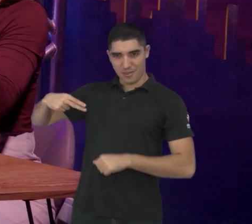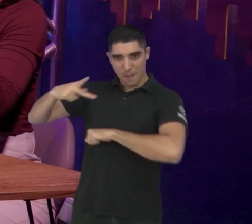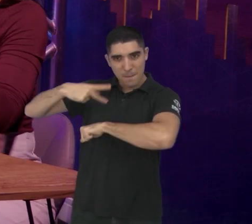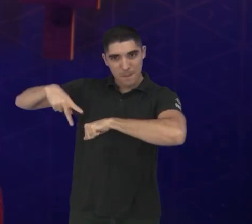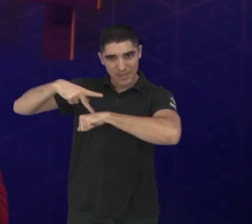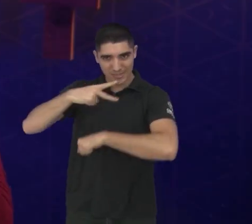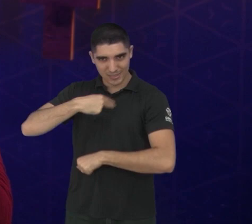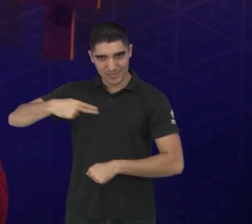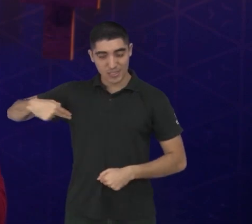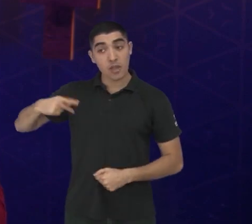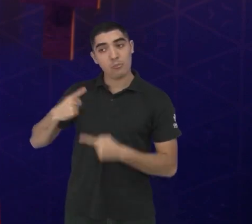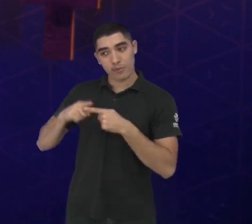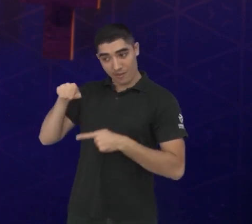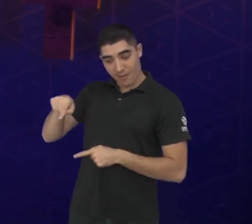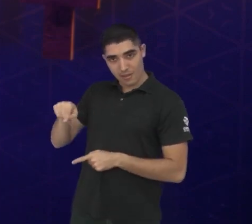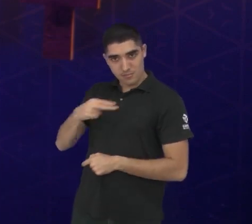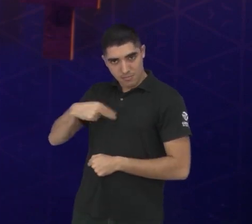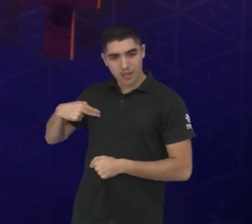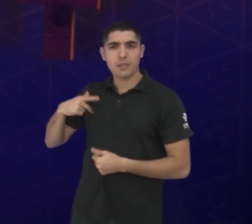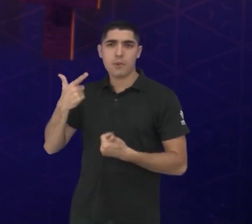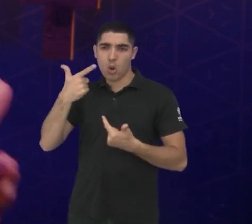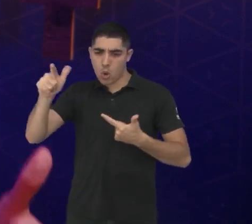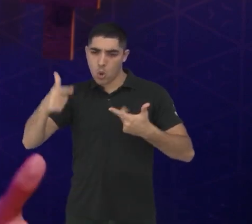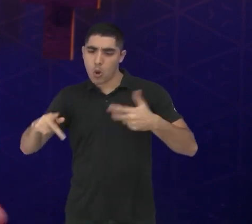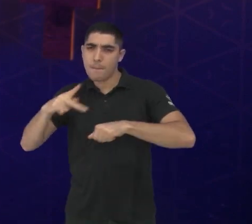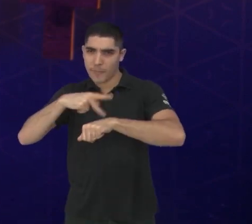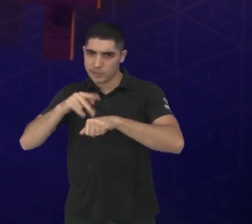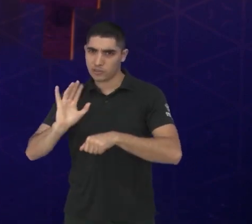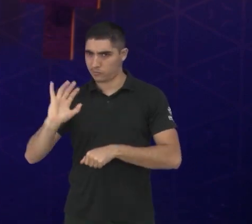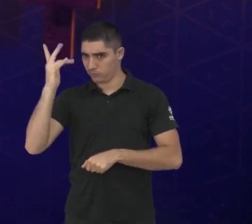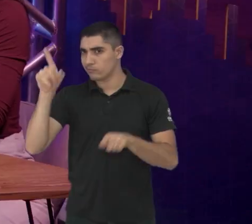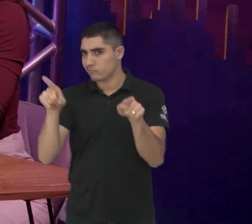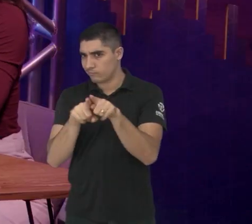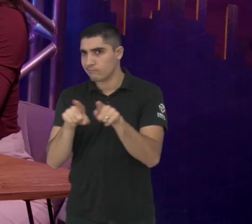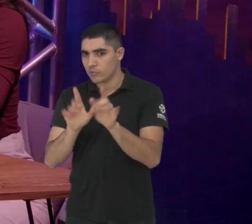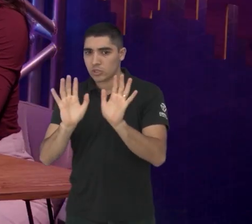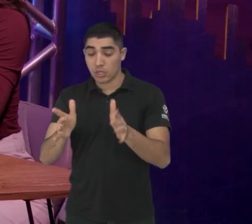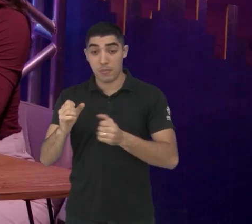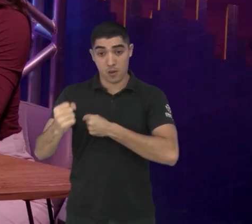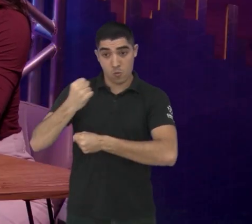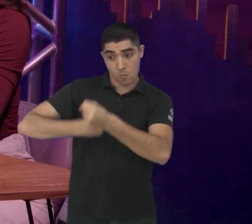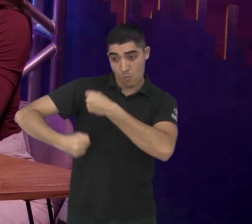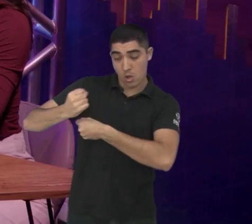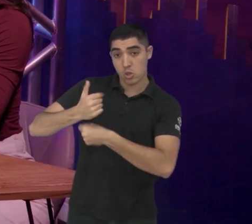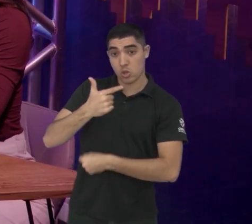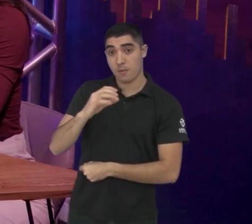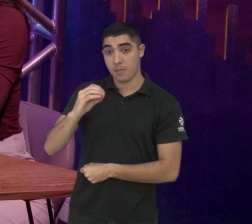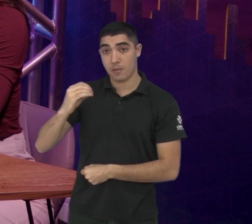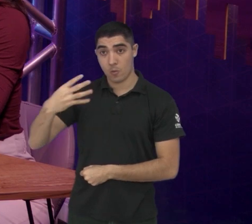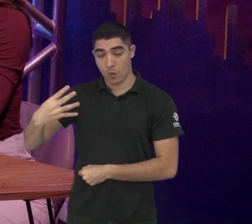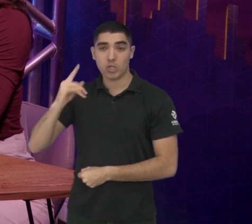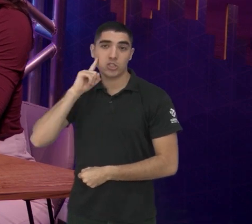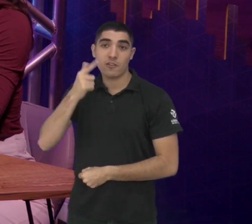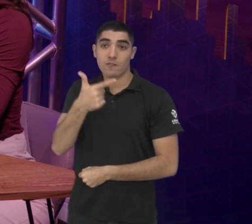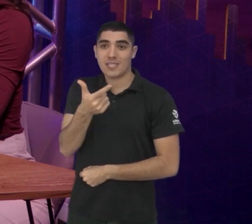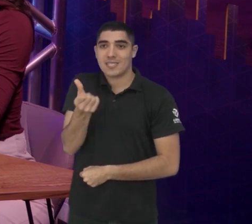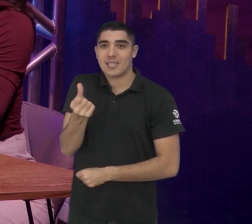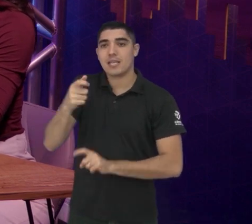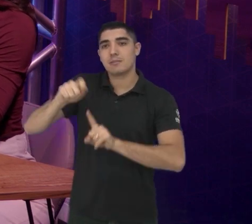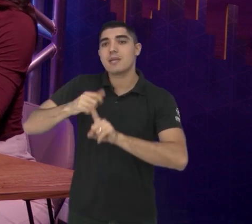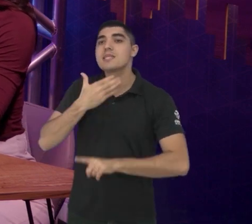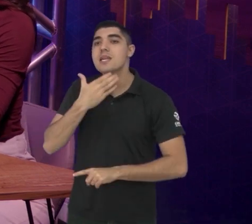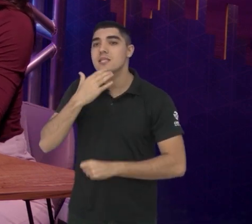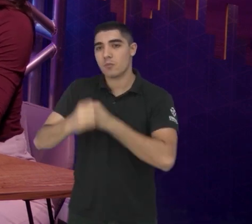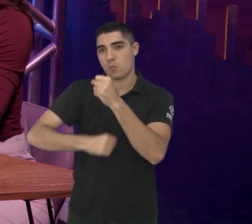Indonésia, porque foi na Indonésia, outros países também foram atingidos, mas foi em 2004, no dia 26